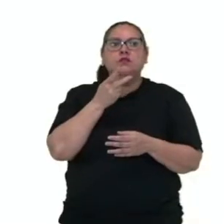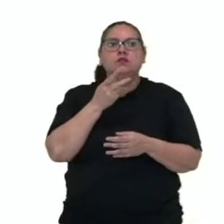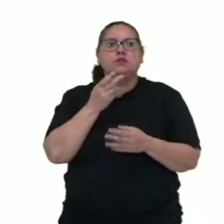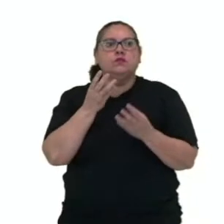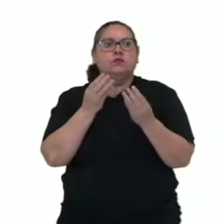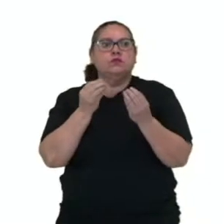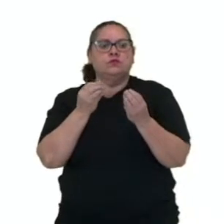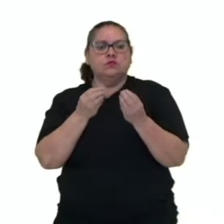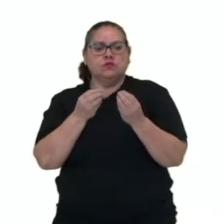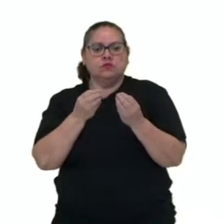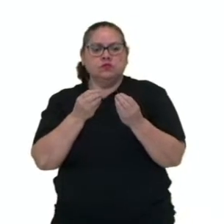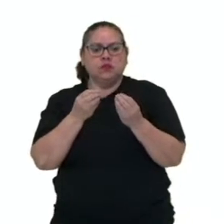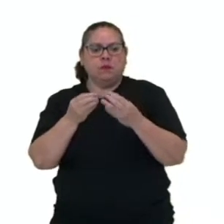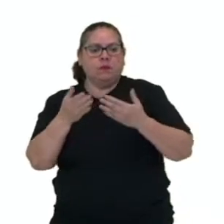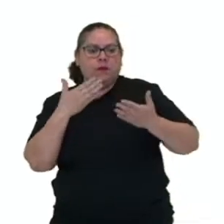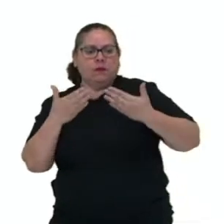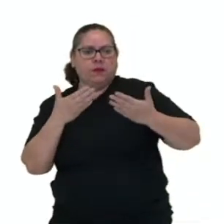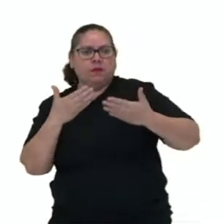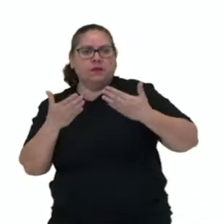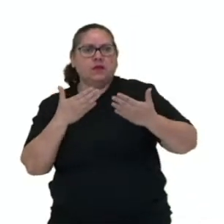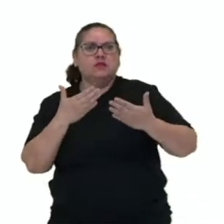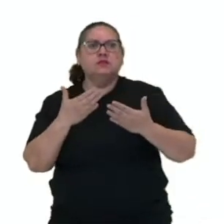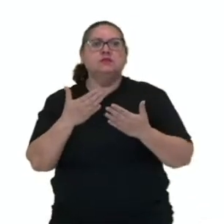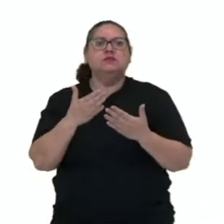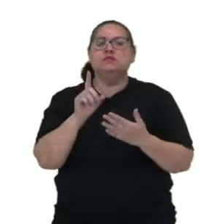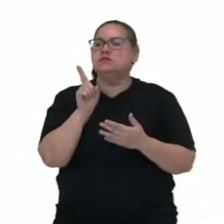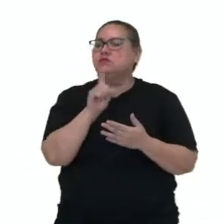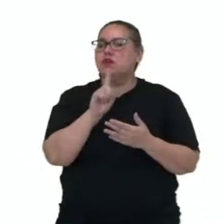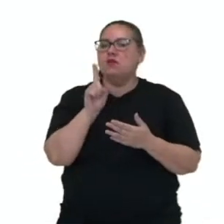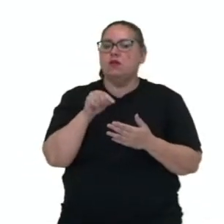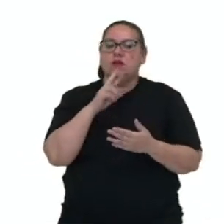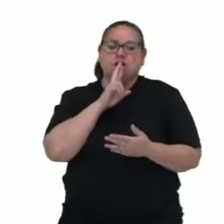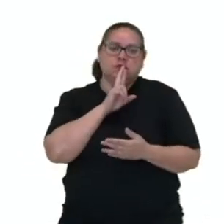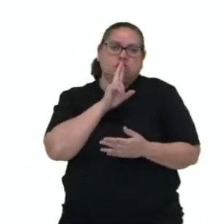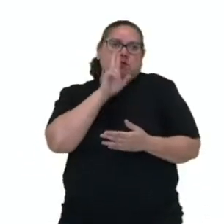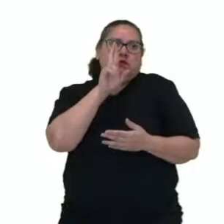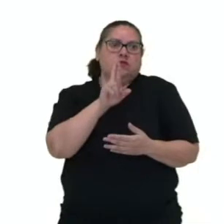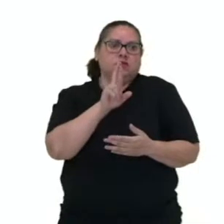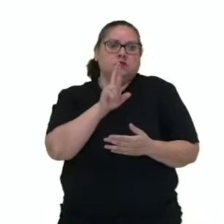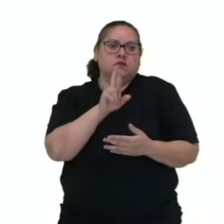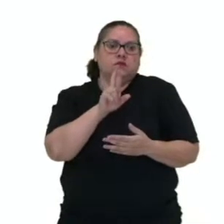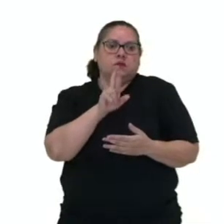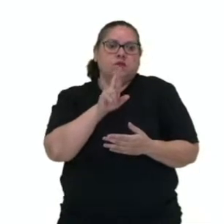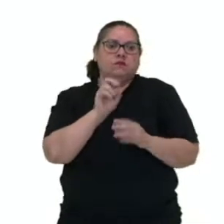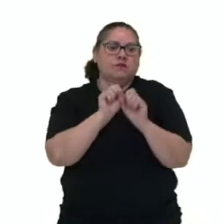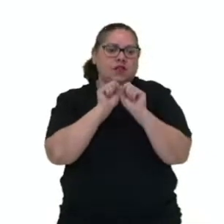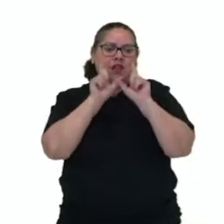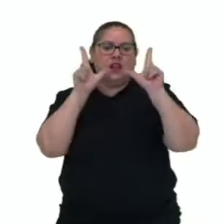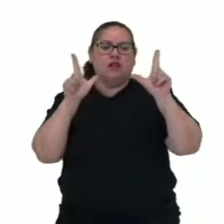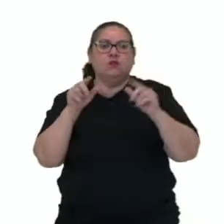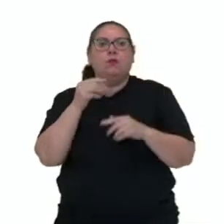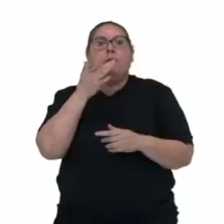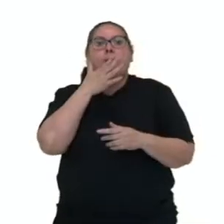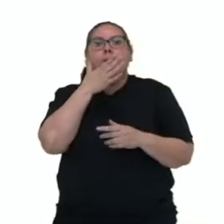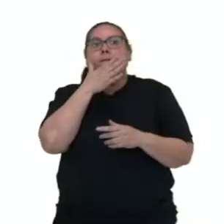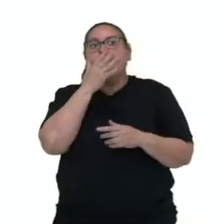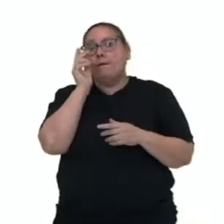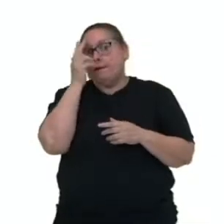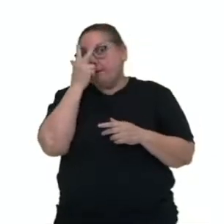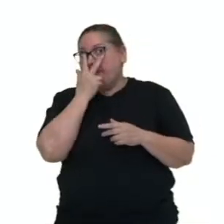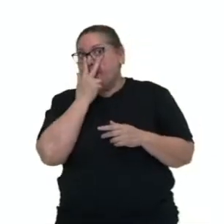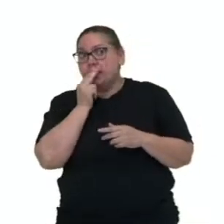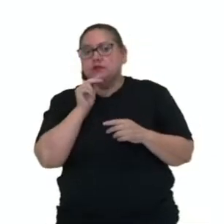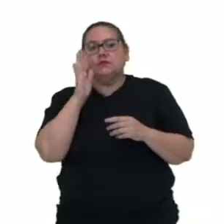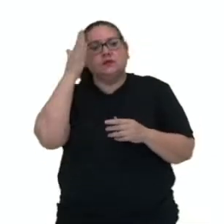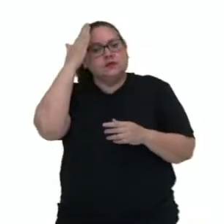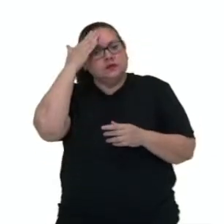muito debate nessa área. Não é uma resposta tão óbvia como parece. Mas o que